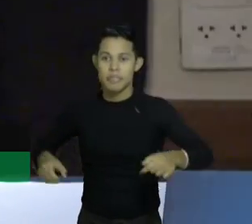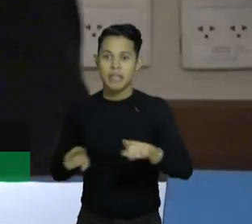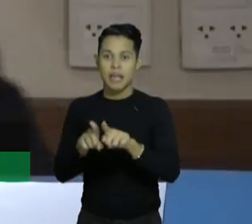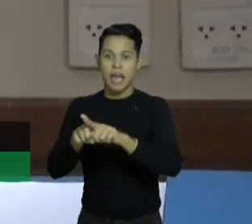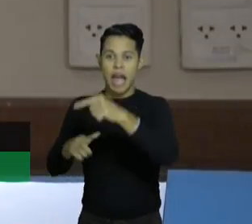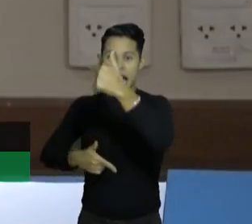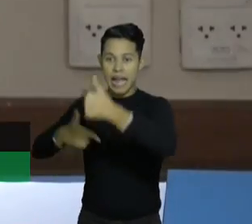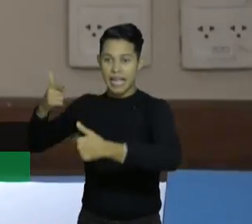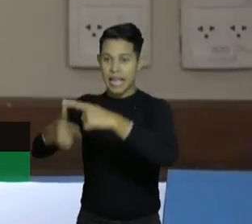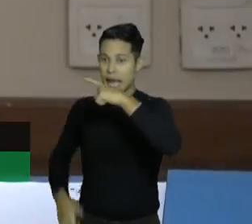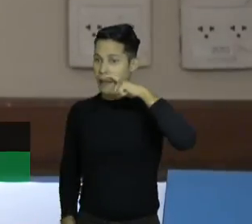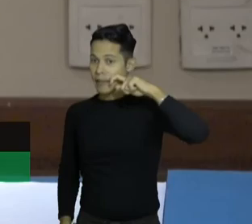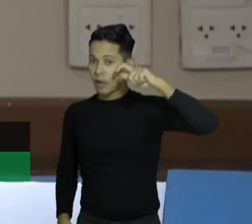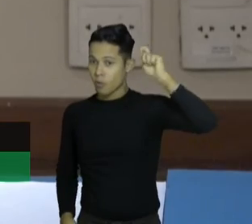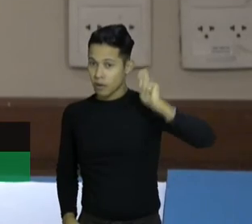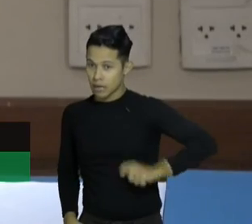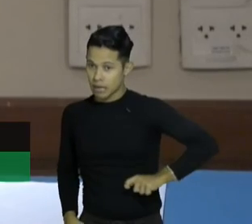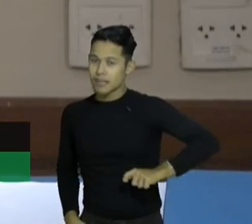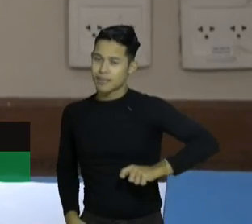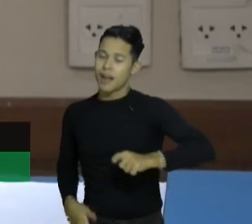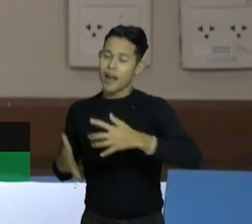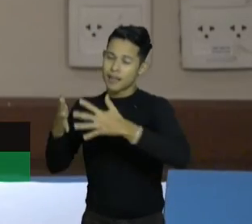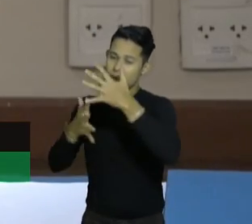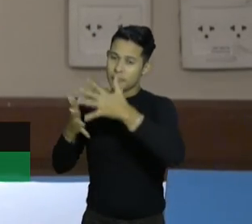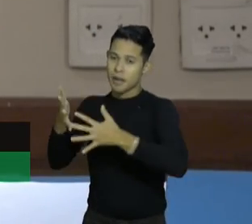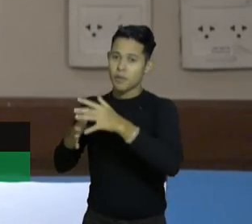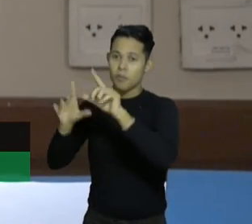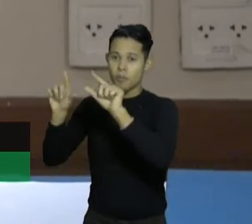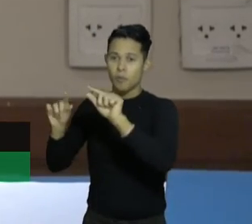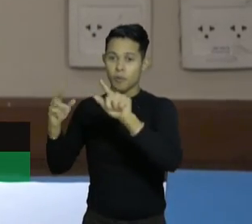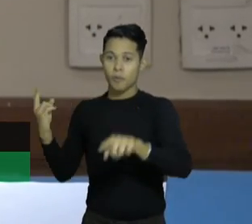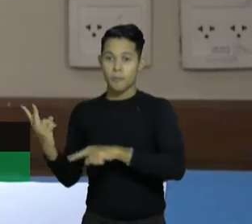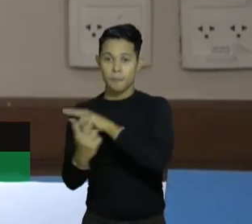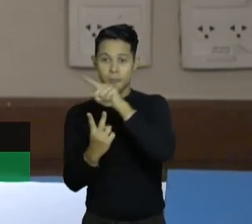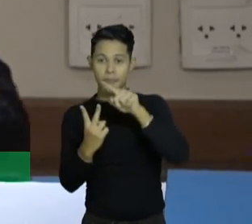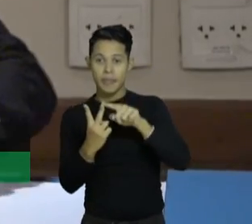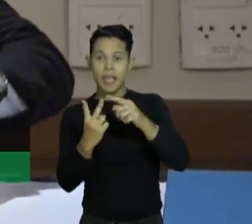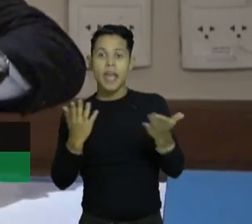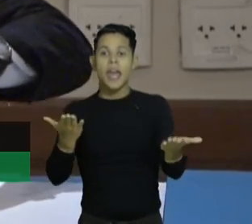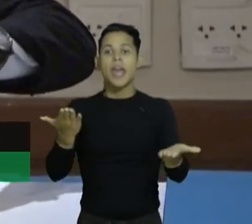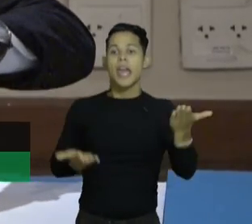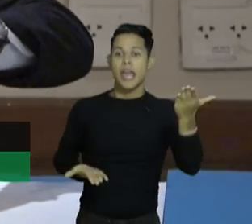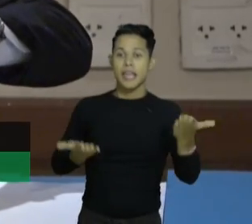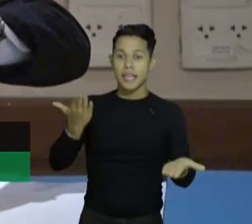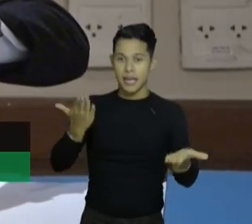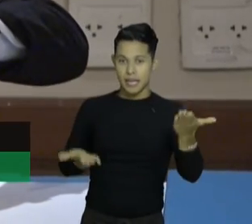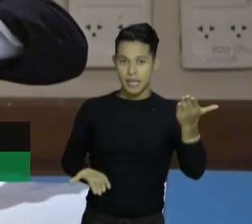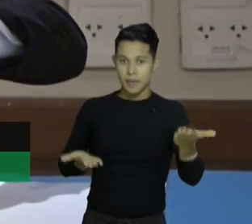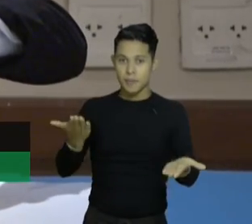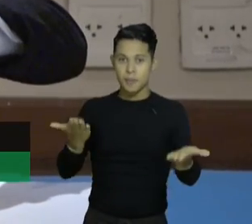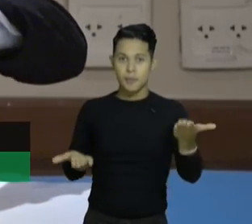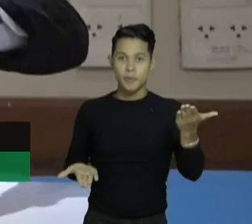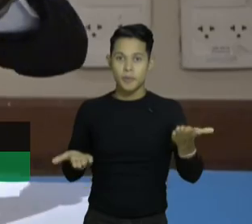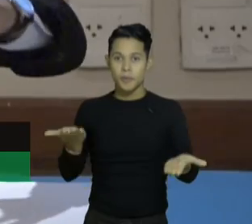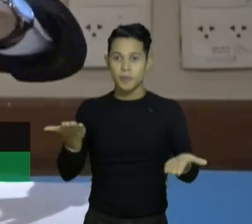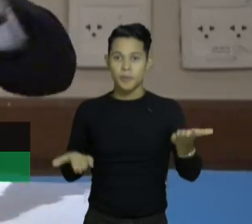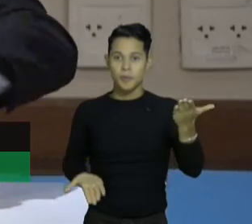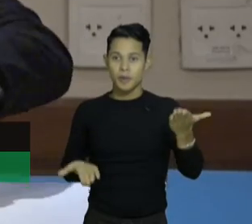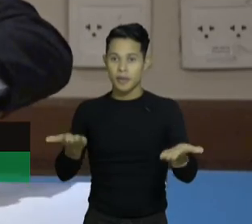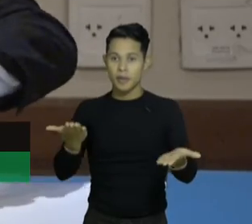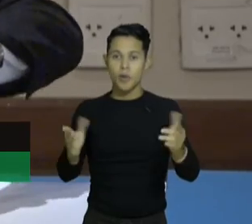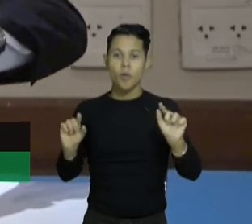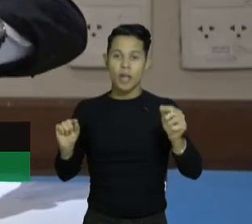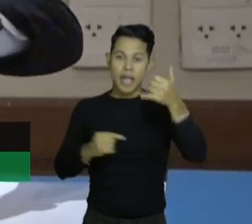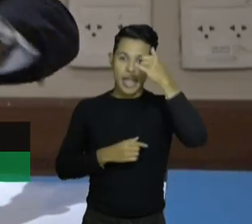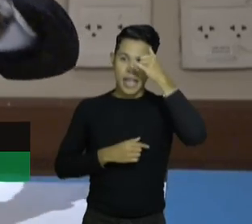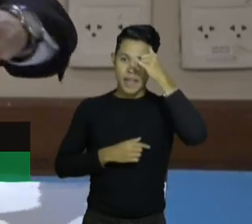inflacionada mas mantém eh eles também falam em em equilíbrio eh equilíbrio do do eh evitar uma um êxido